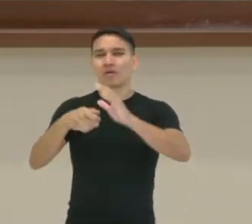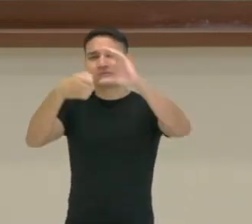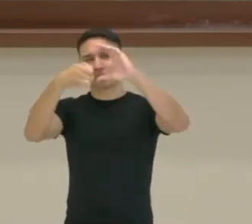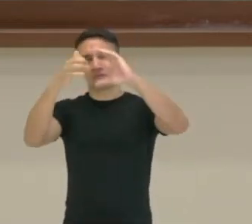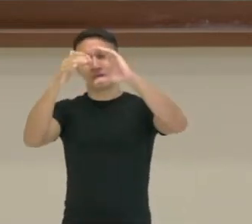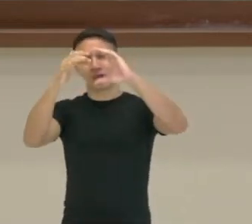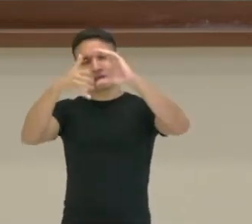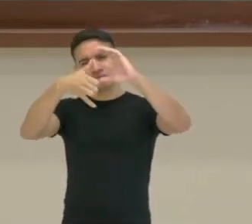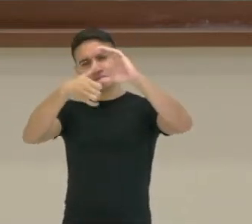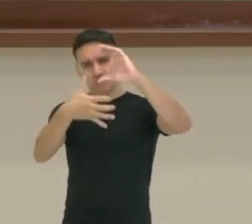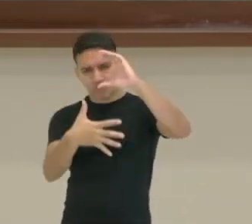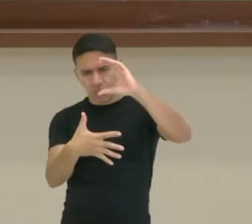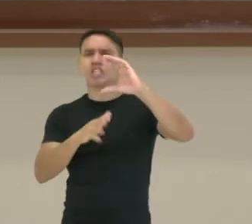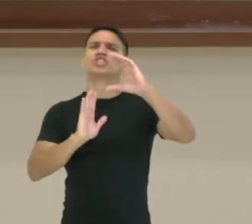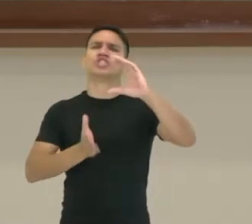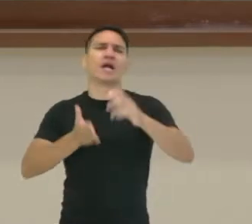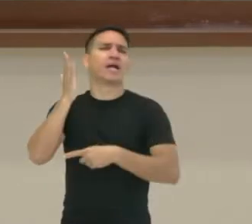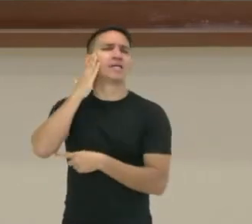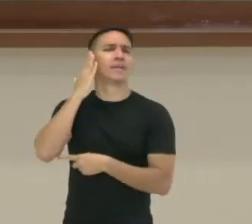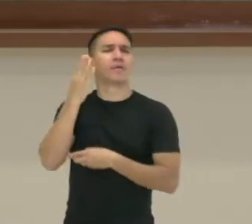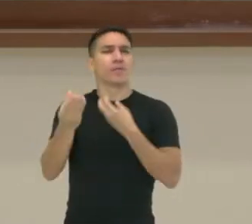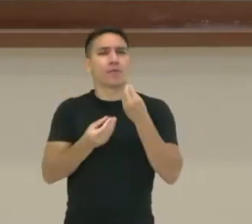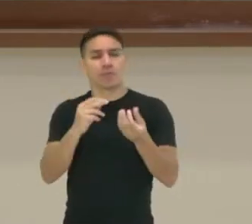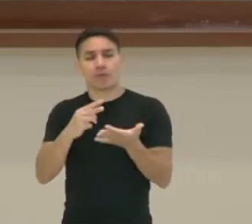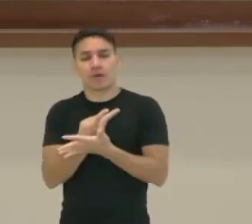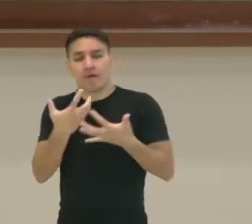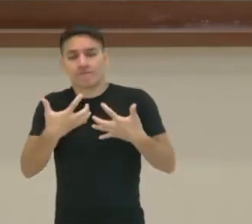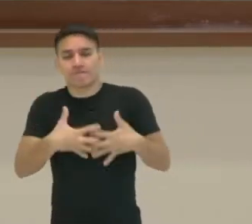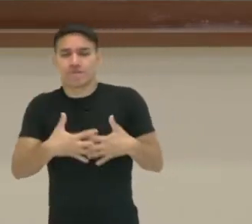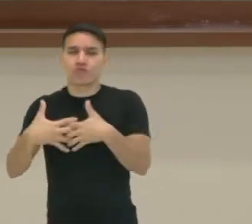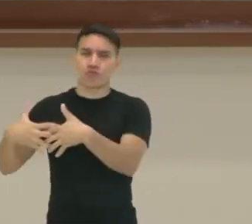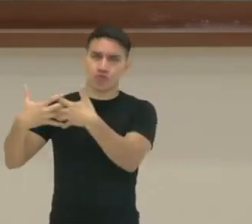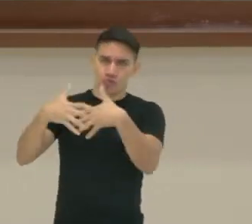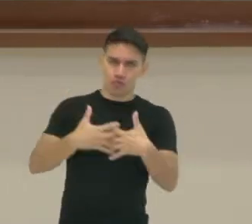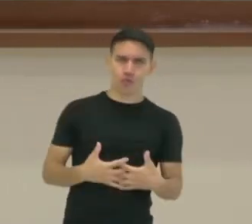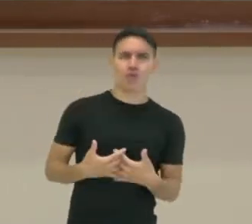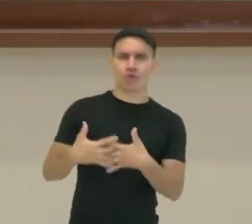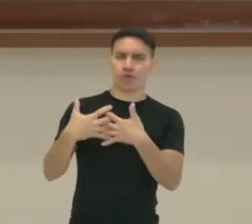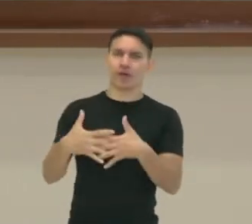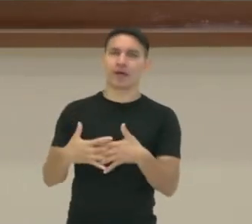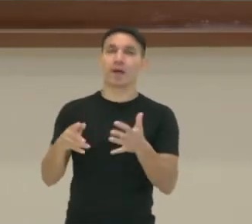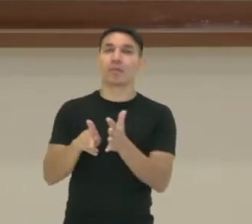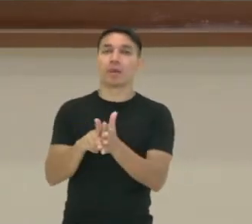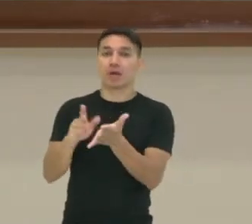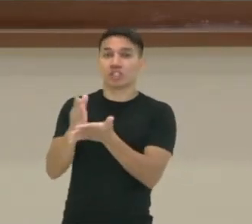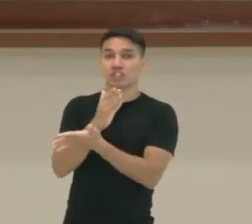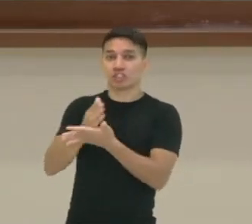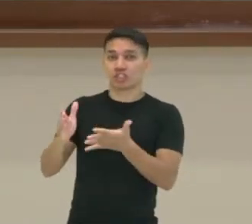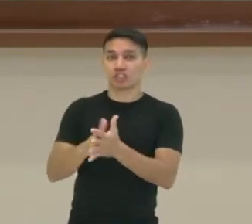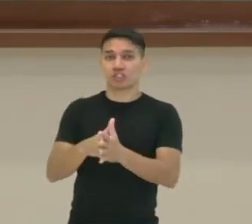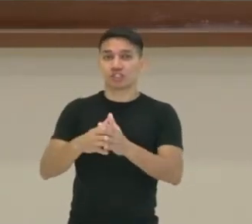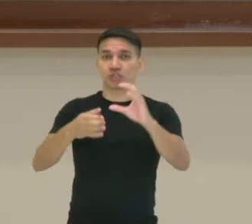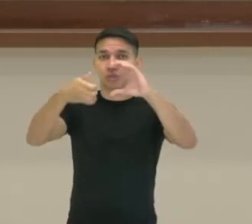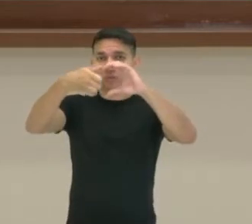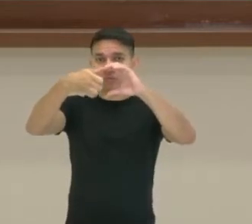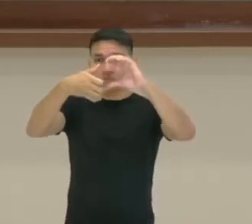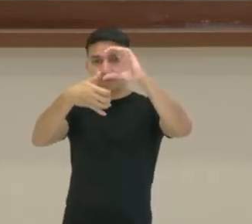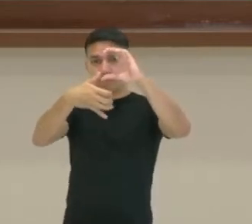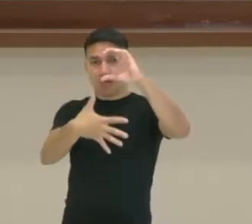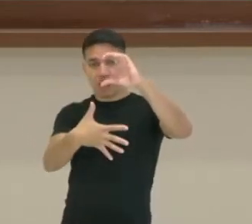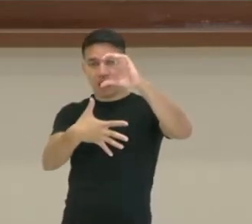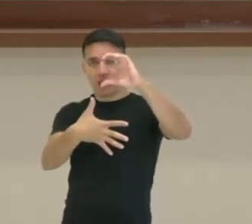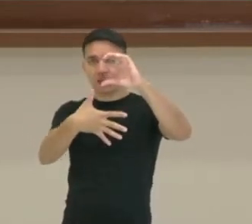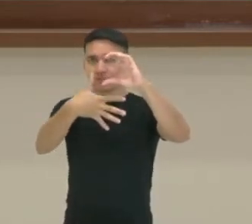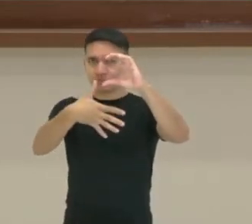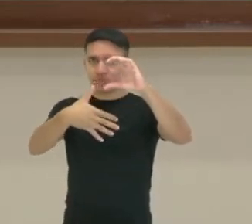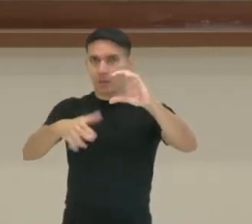já conhecemos, nós já aprendemos sobre o sistema nervoso, que ele é dividido em duas partes, o